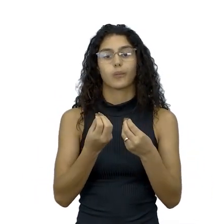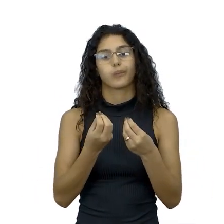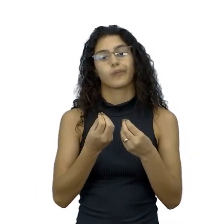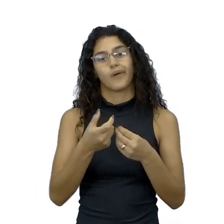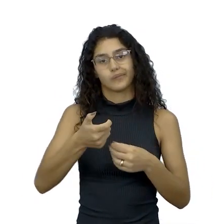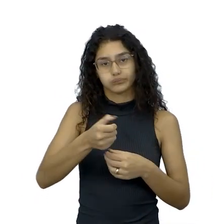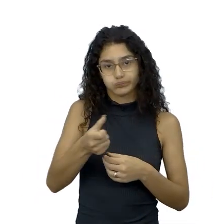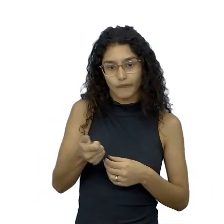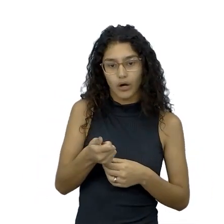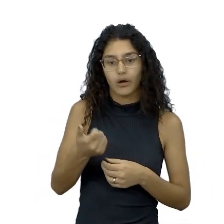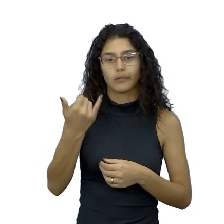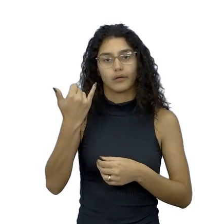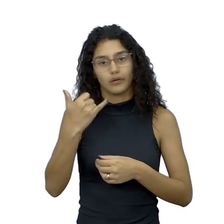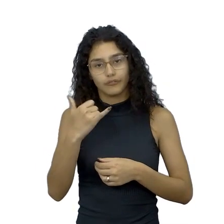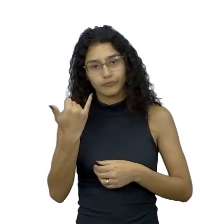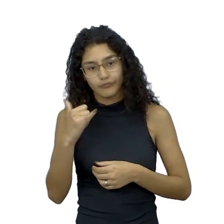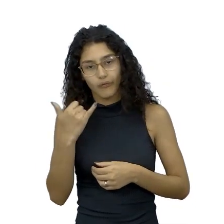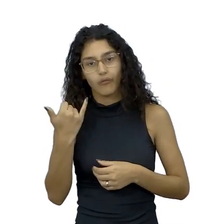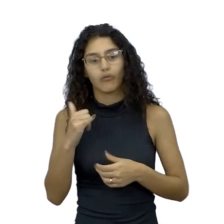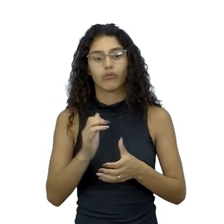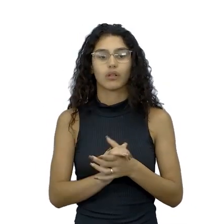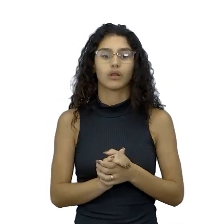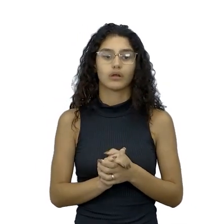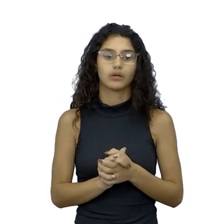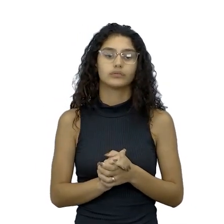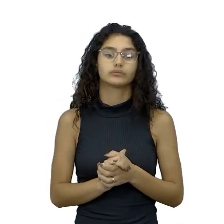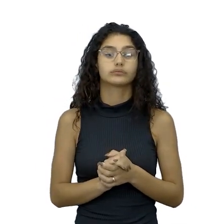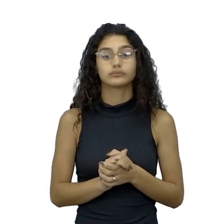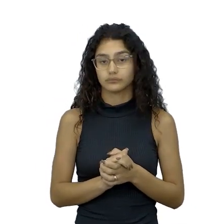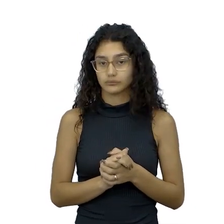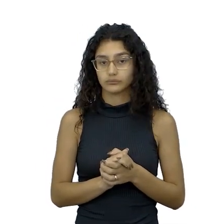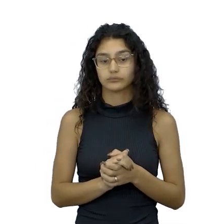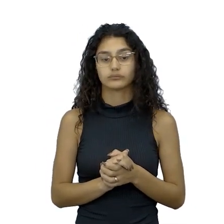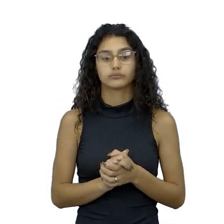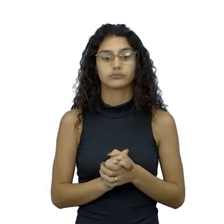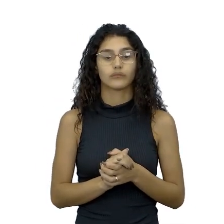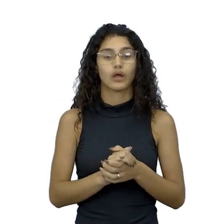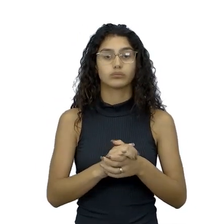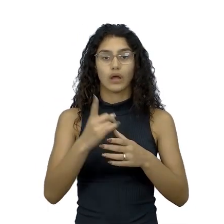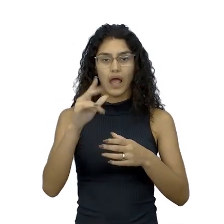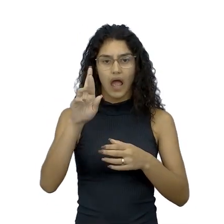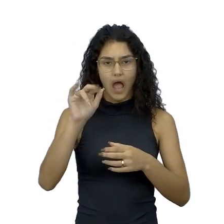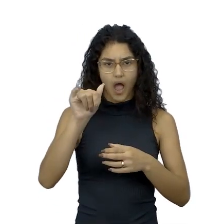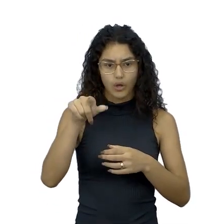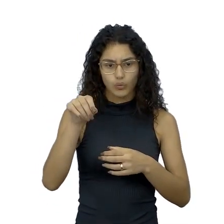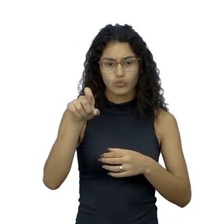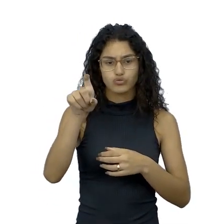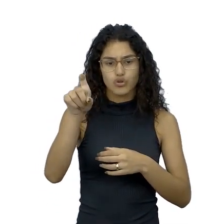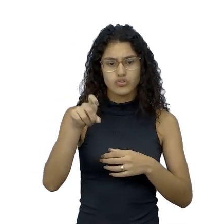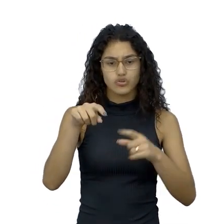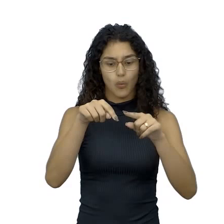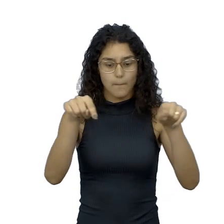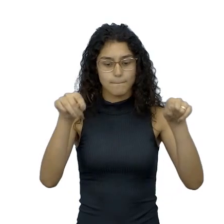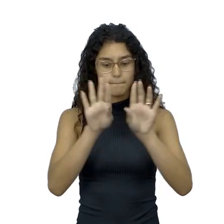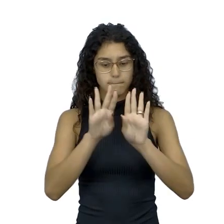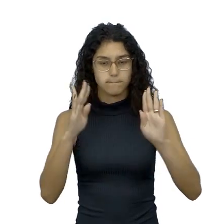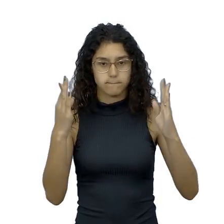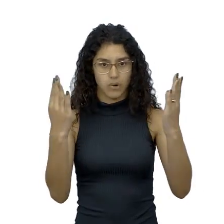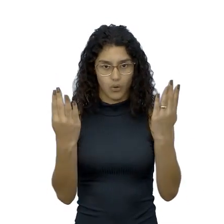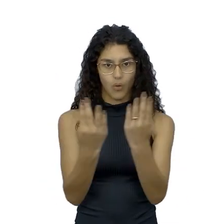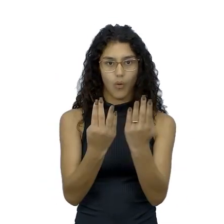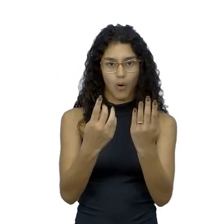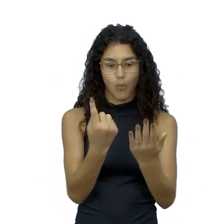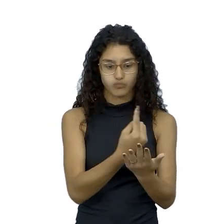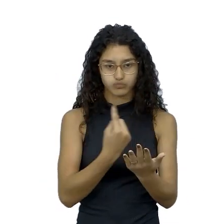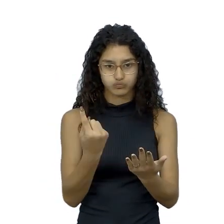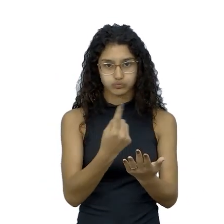controle remoto, telefone celular, smartphones, raio-x, forno micro-ondas, fotocélulas, tá